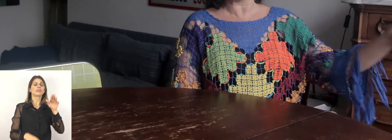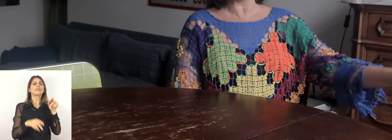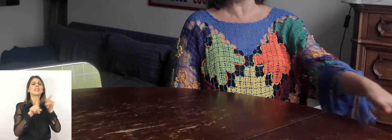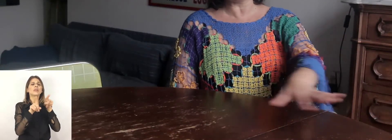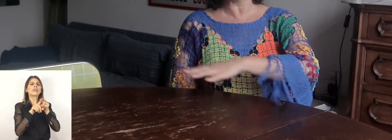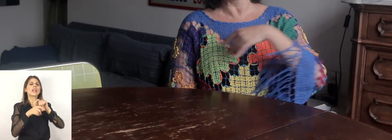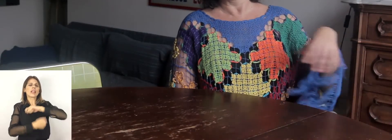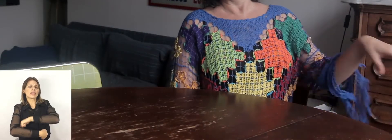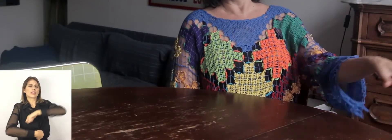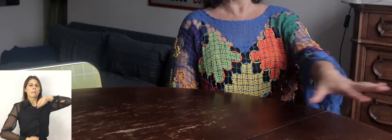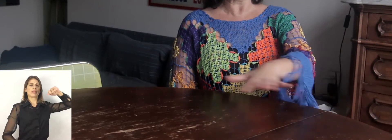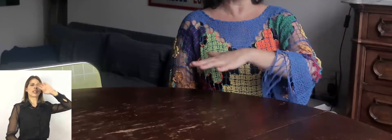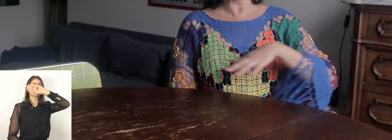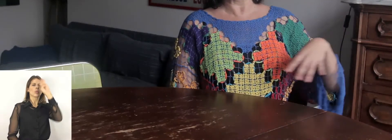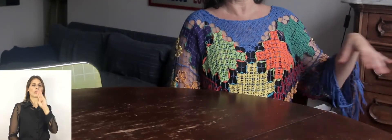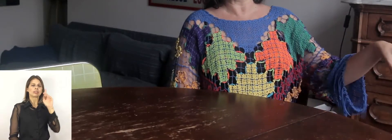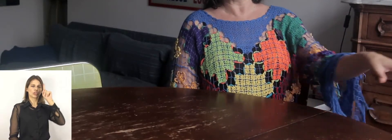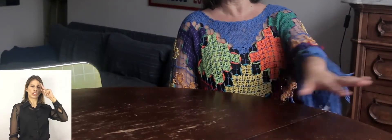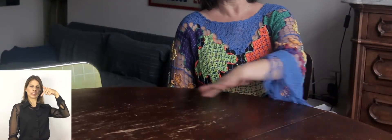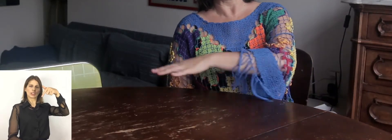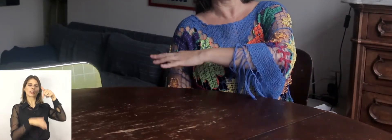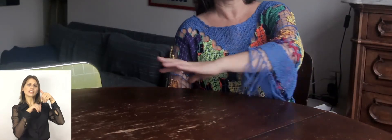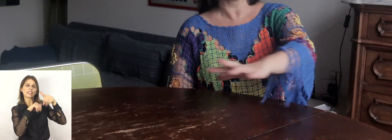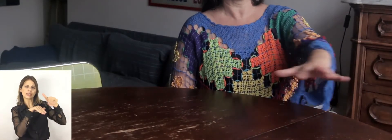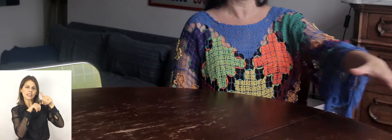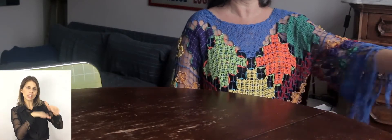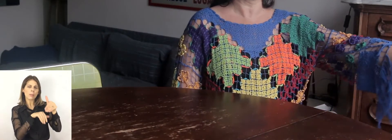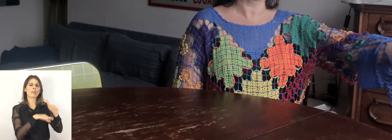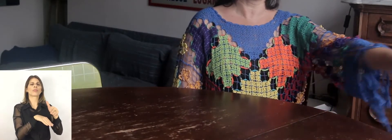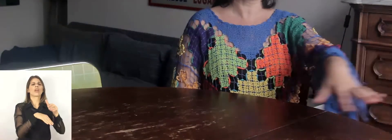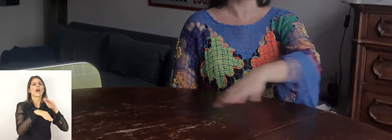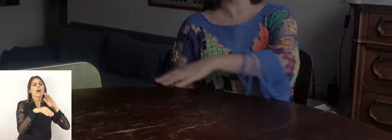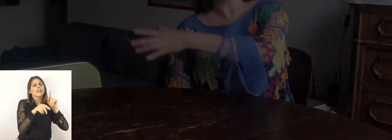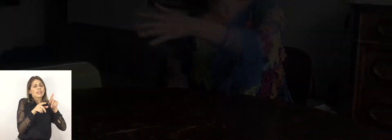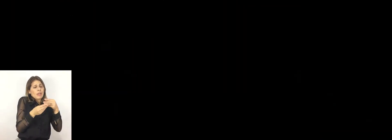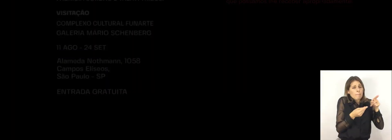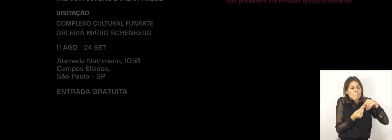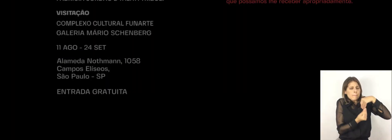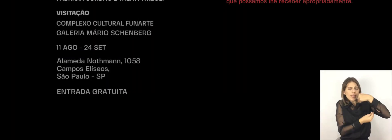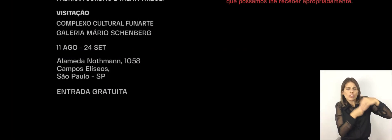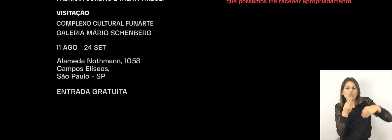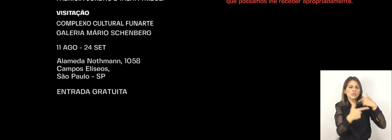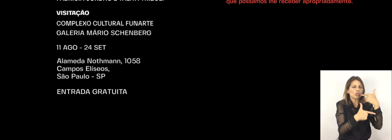estabilidades que nos levam de uma governança a outra.